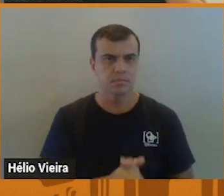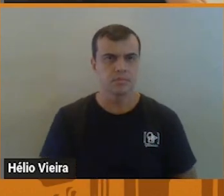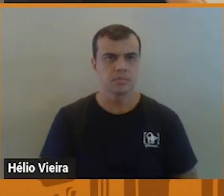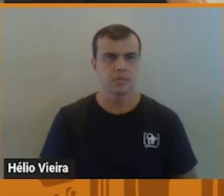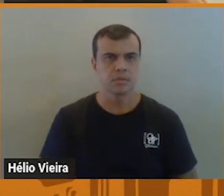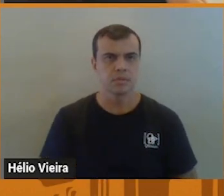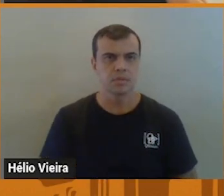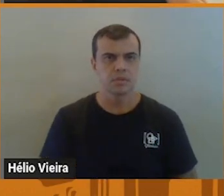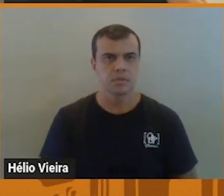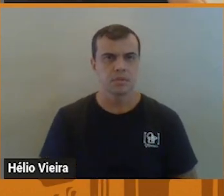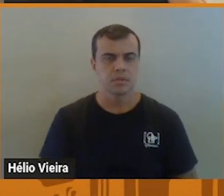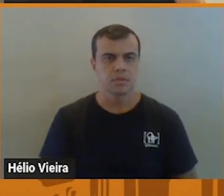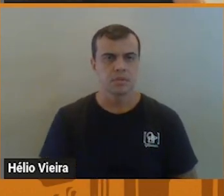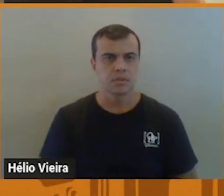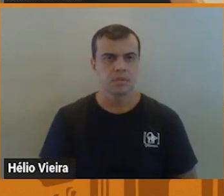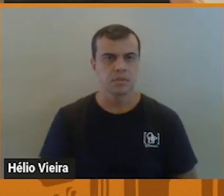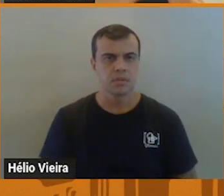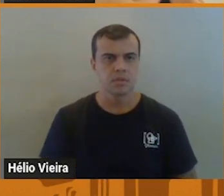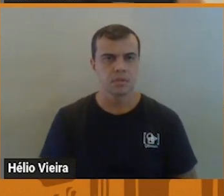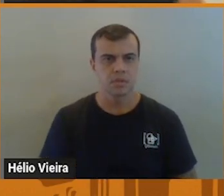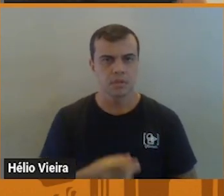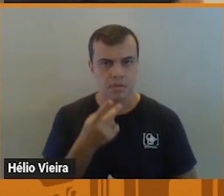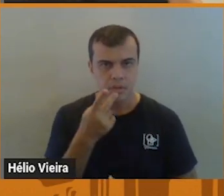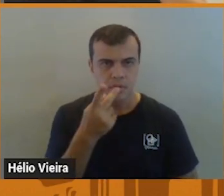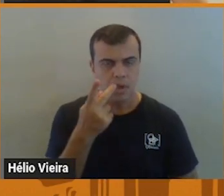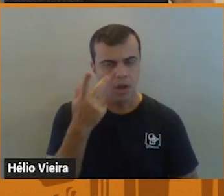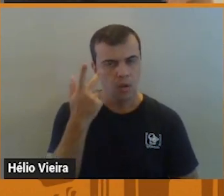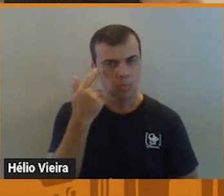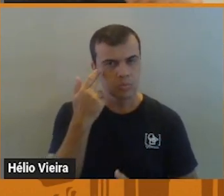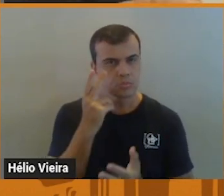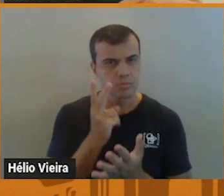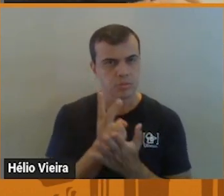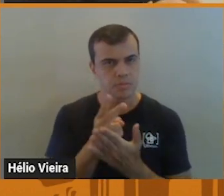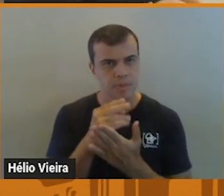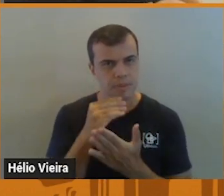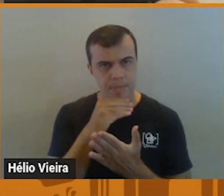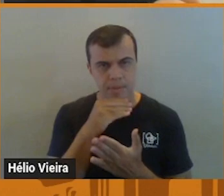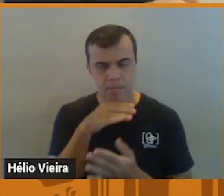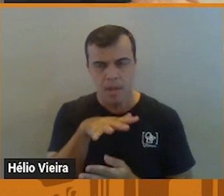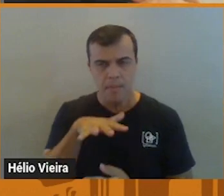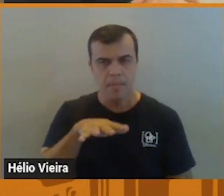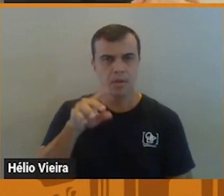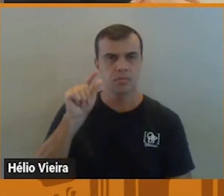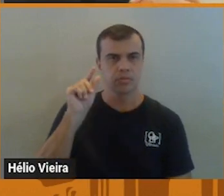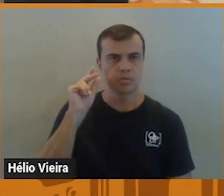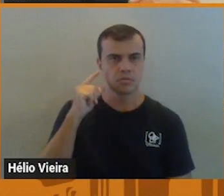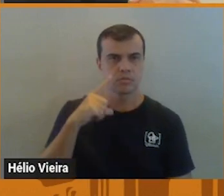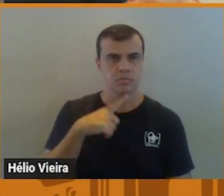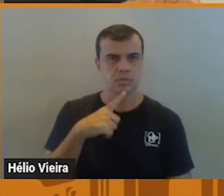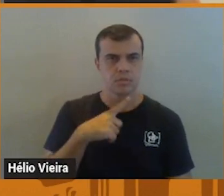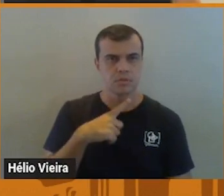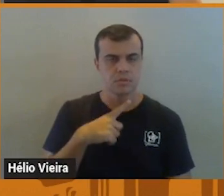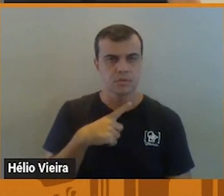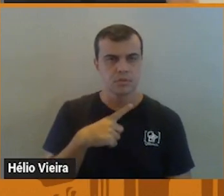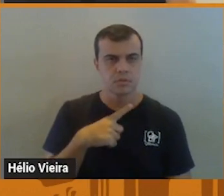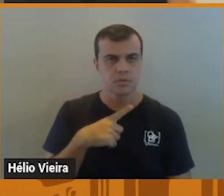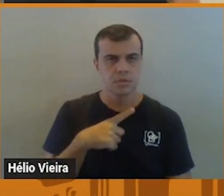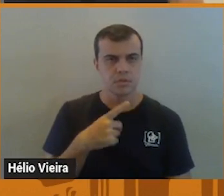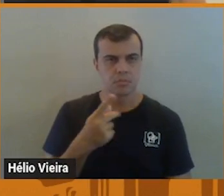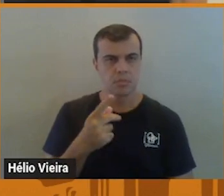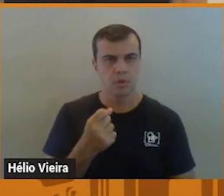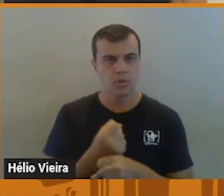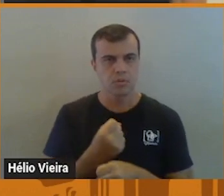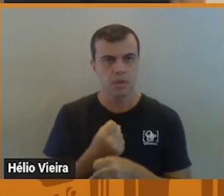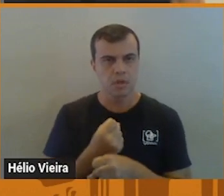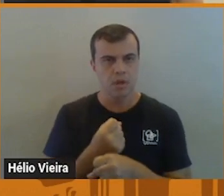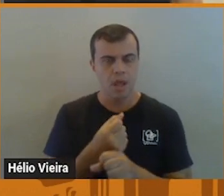é uma fala muito comum que a gente vê nos bairros mais antigos, né? Que aquelas construções que